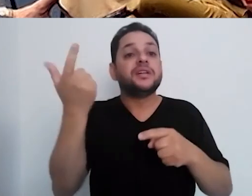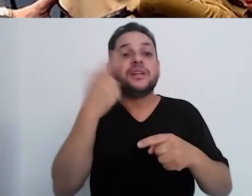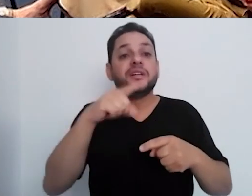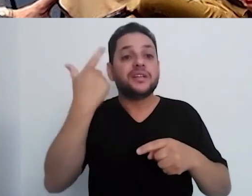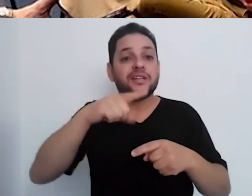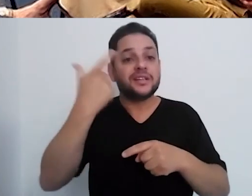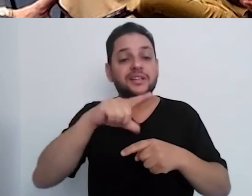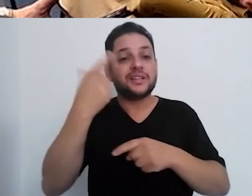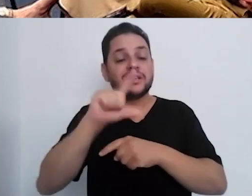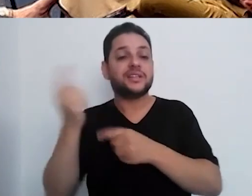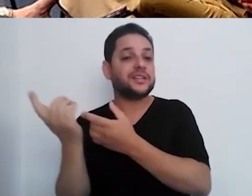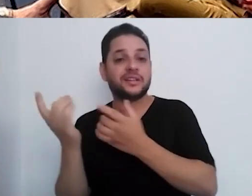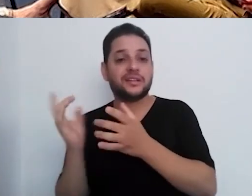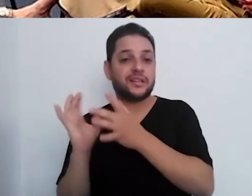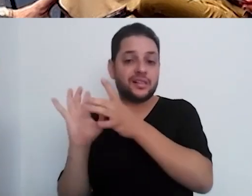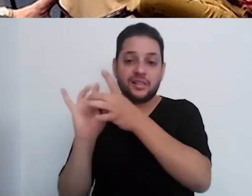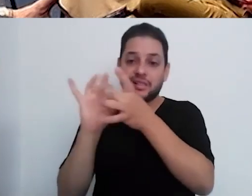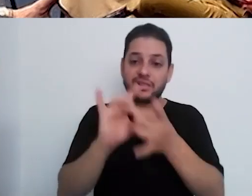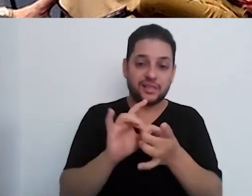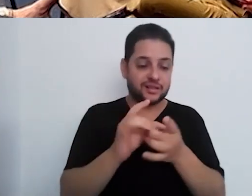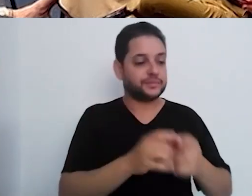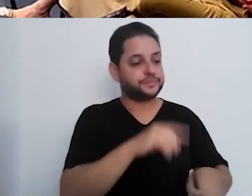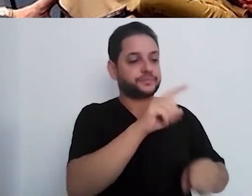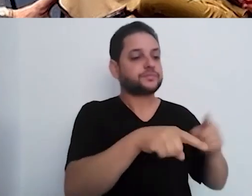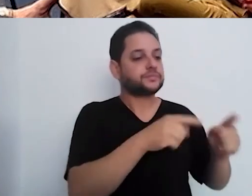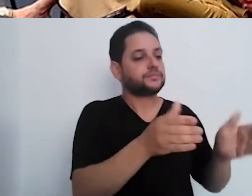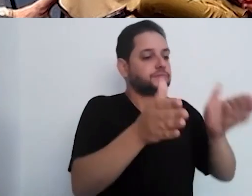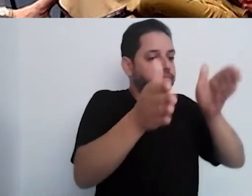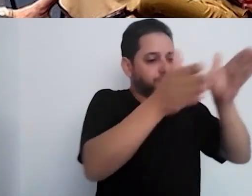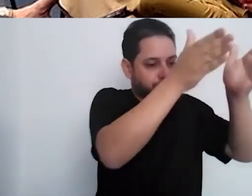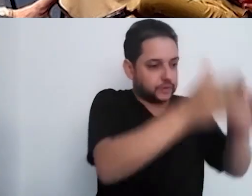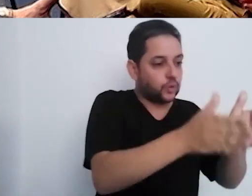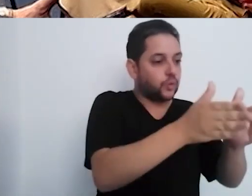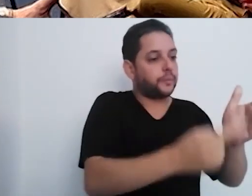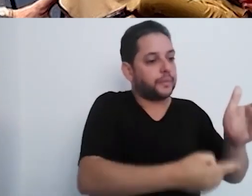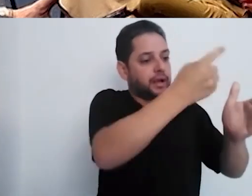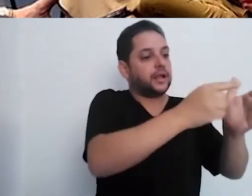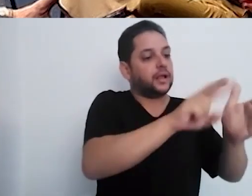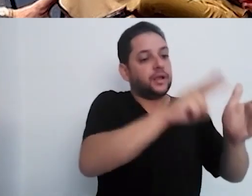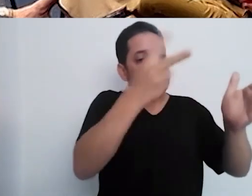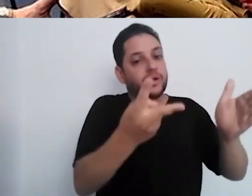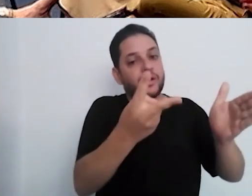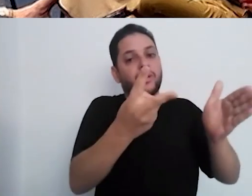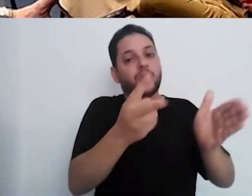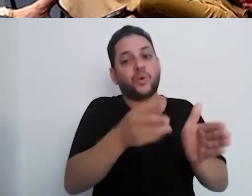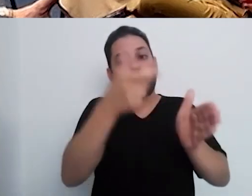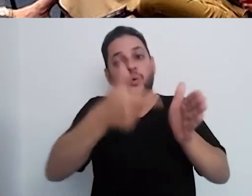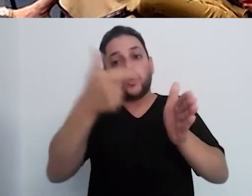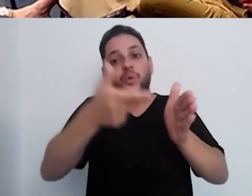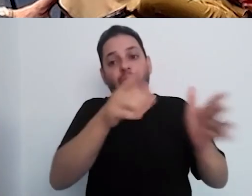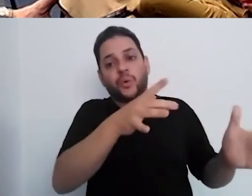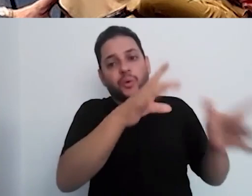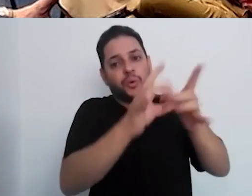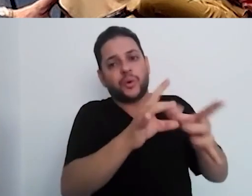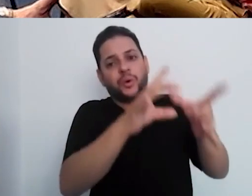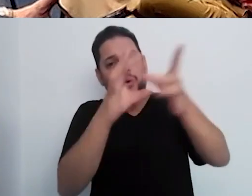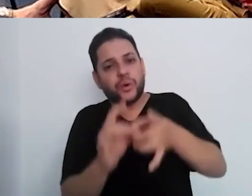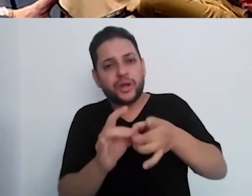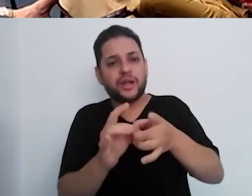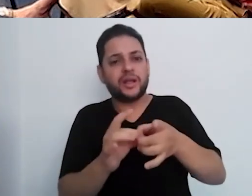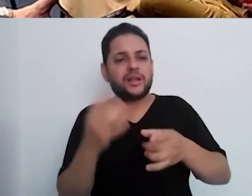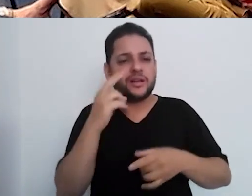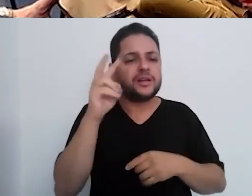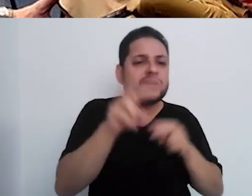outro. E a Ludmila, que não estava fazendo a pesquisa, ela era só roteirista, ela ouvia eu, Paulinho e Flora falando sobre as coisas que a